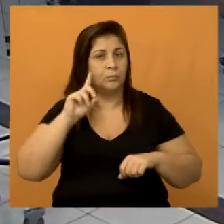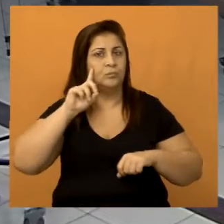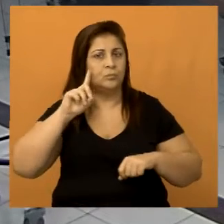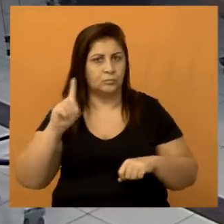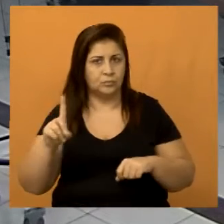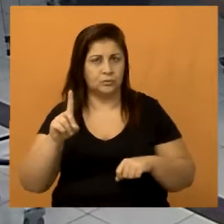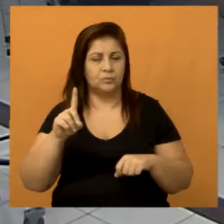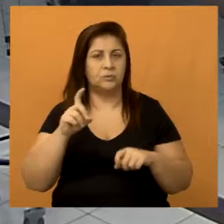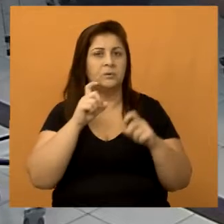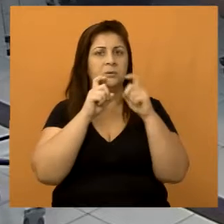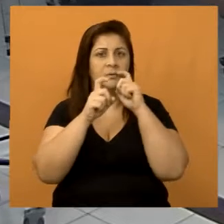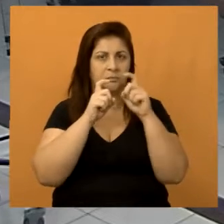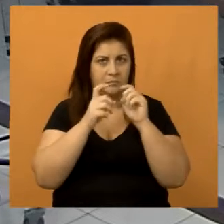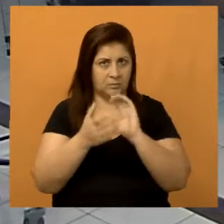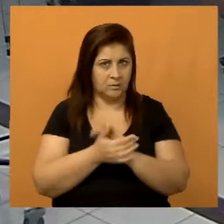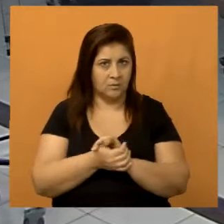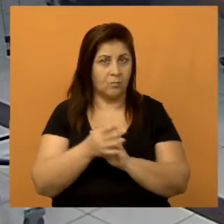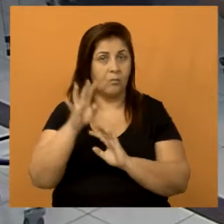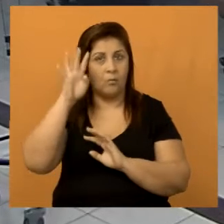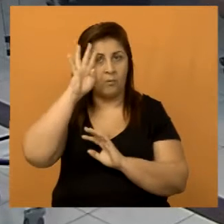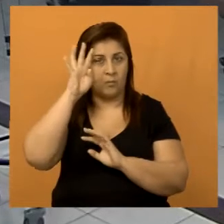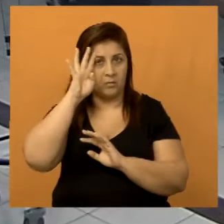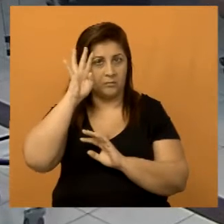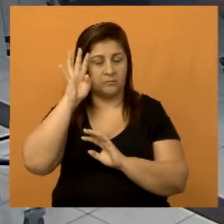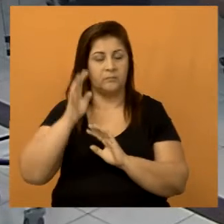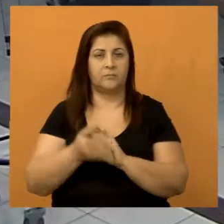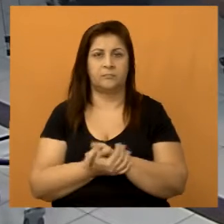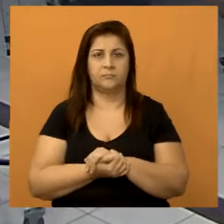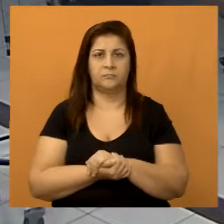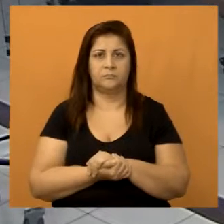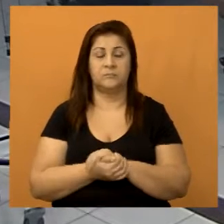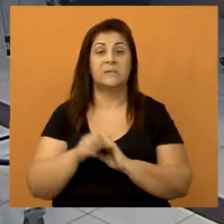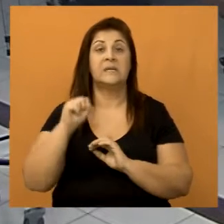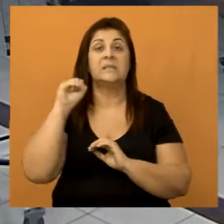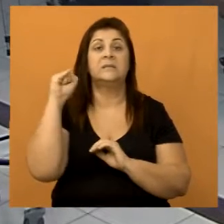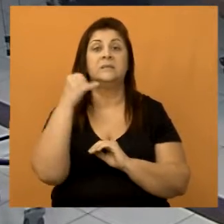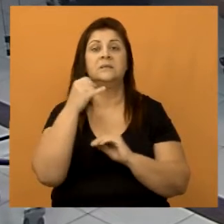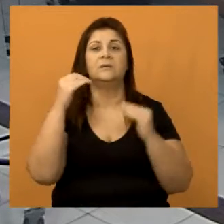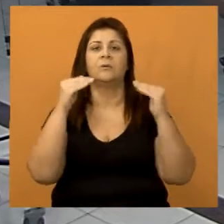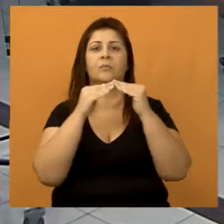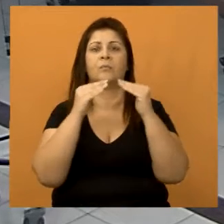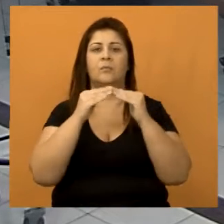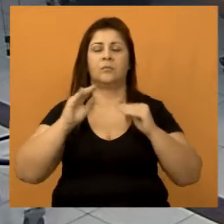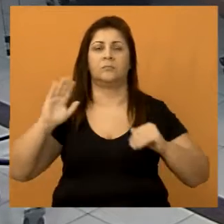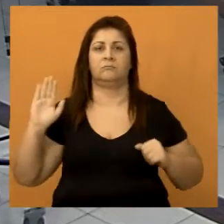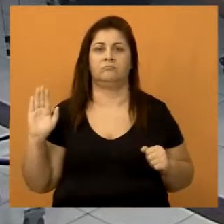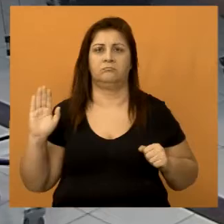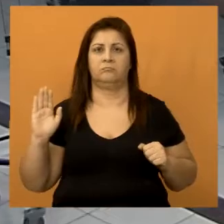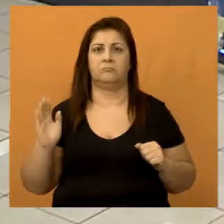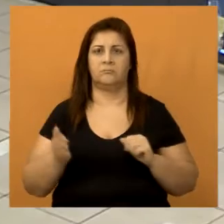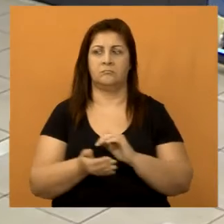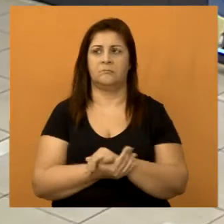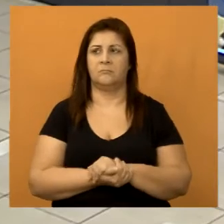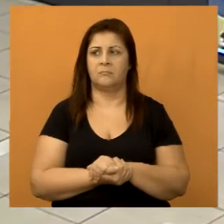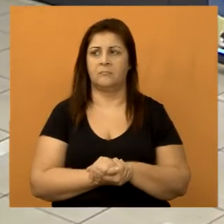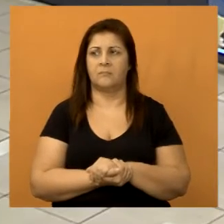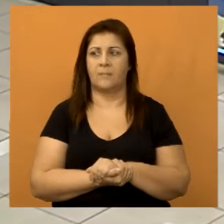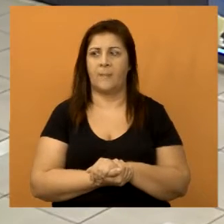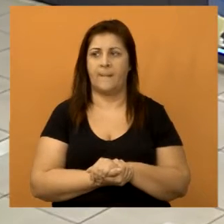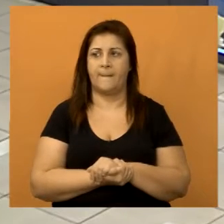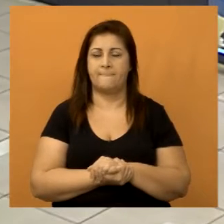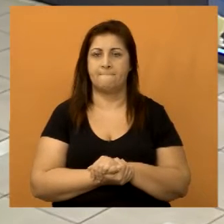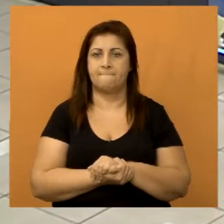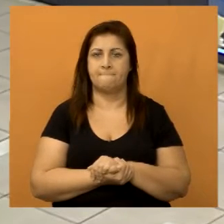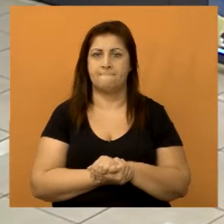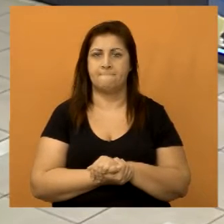na sessão ordinária, ou seja, na quarta-feira. Então, os que forem favoráveis, que se manifestem levantando o braço.